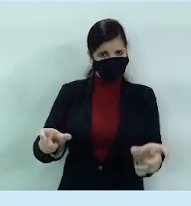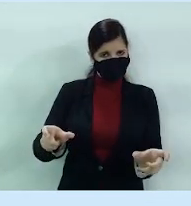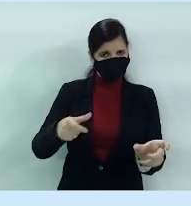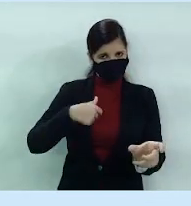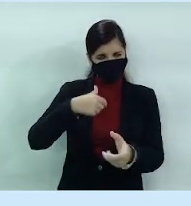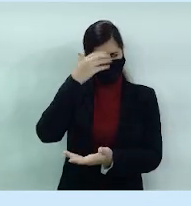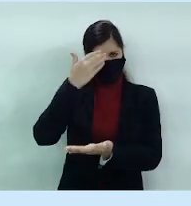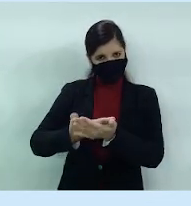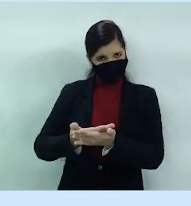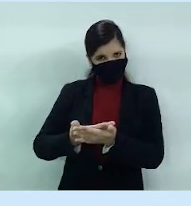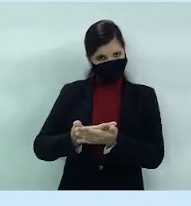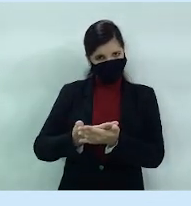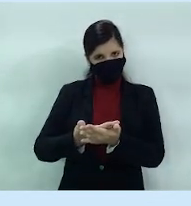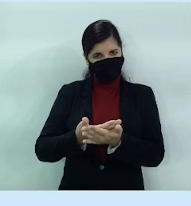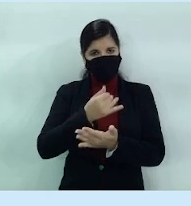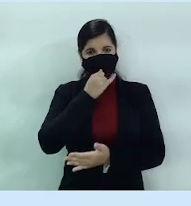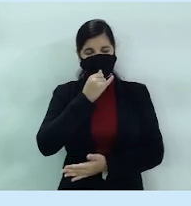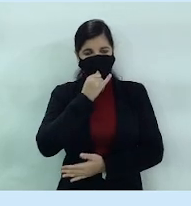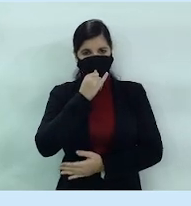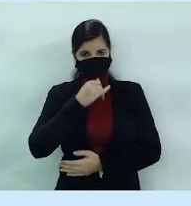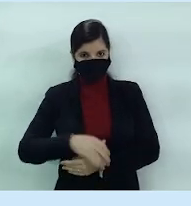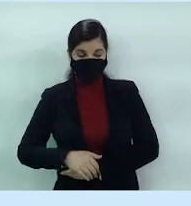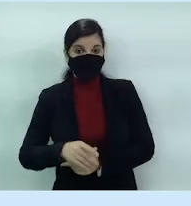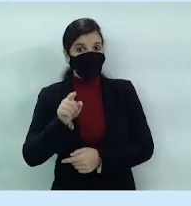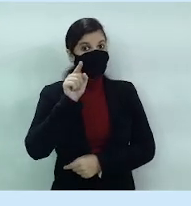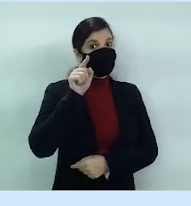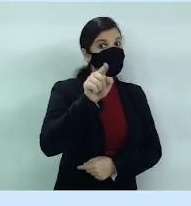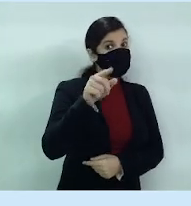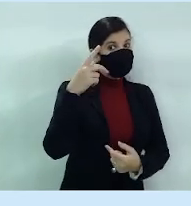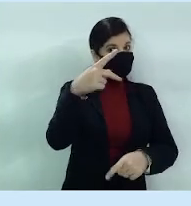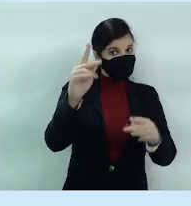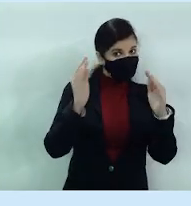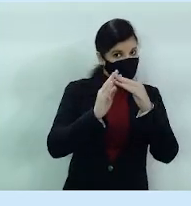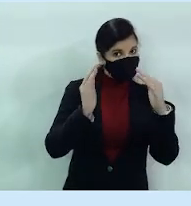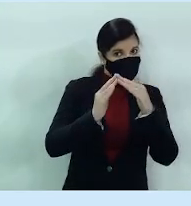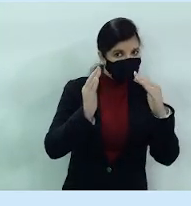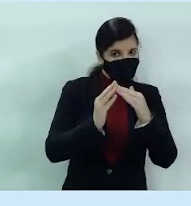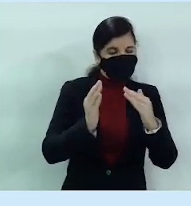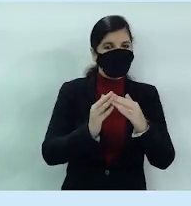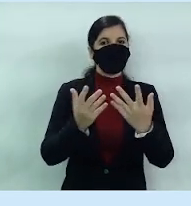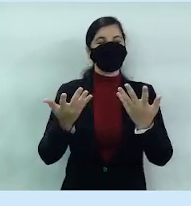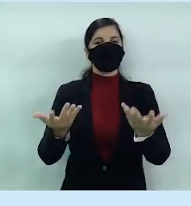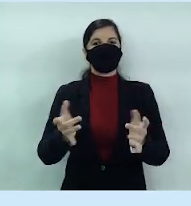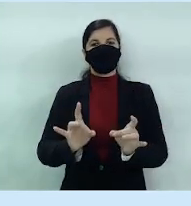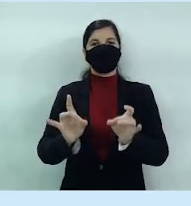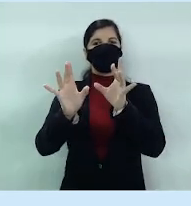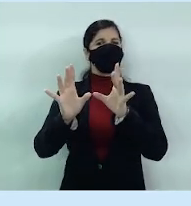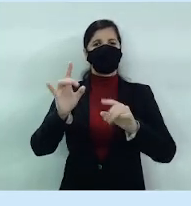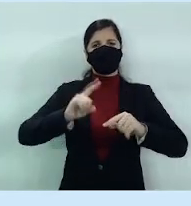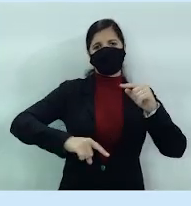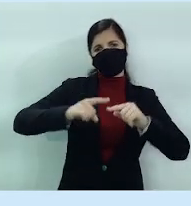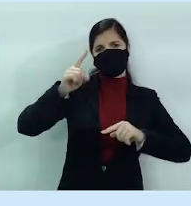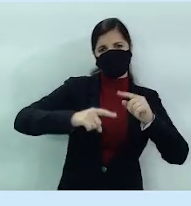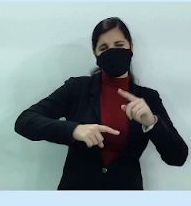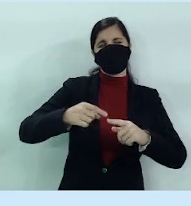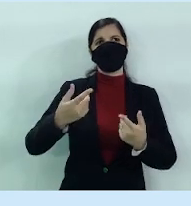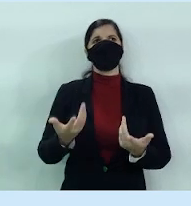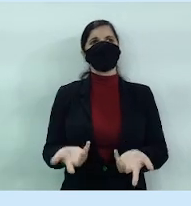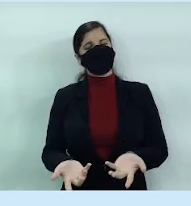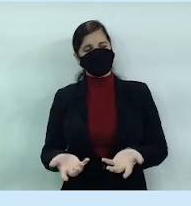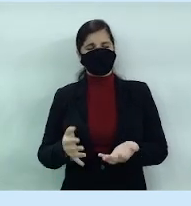comigo. Vamos imaginar que você que está em casa, você vende um produto,